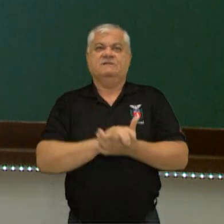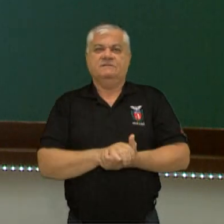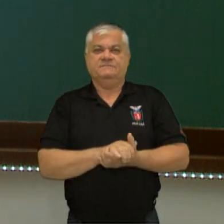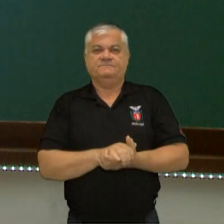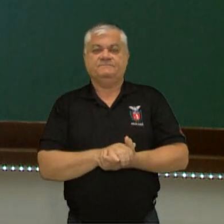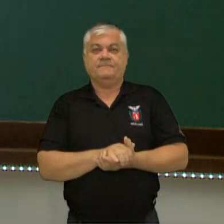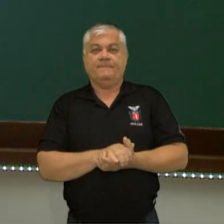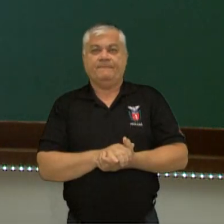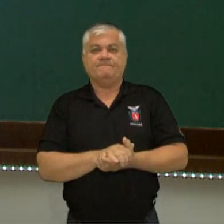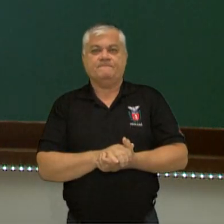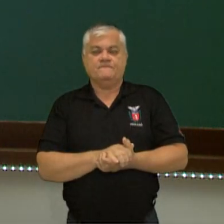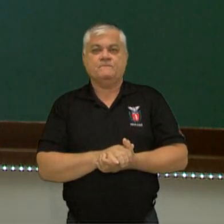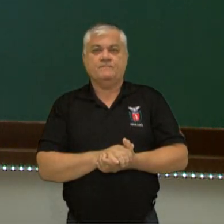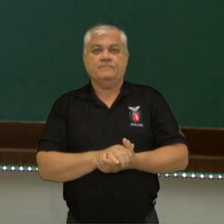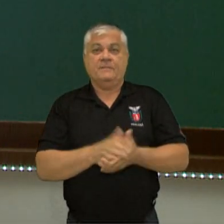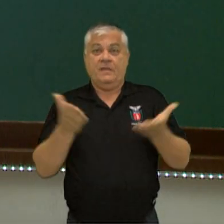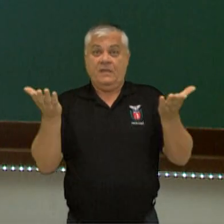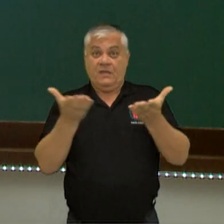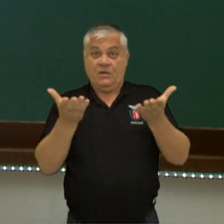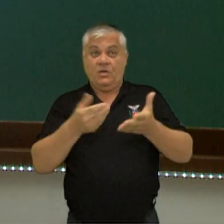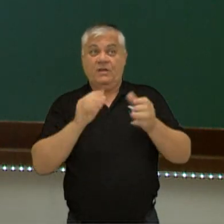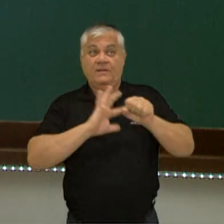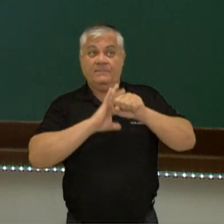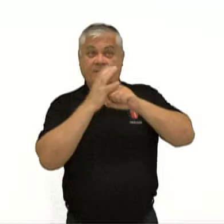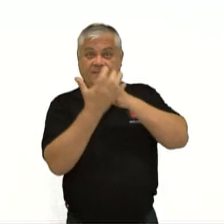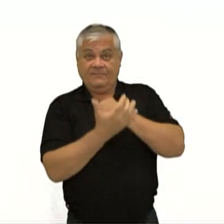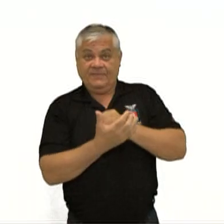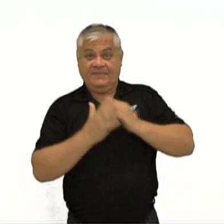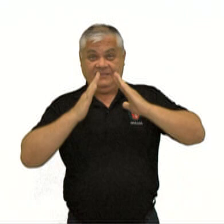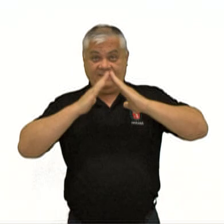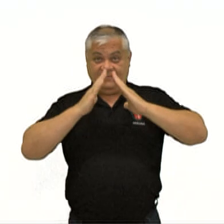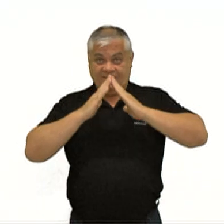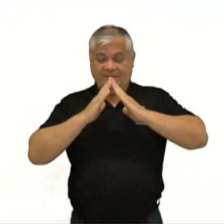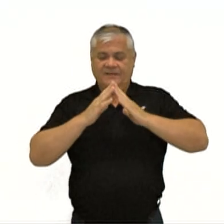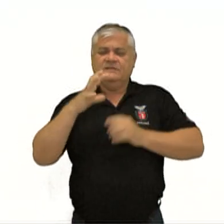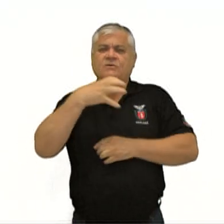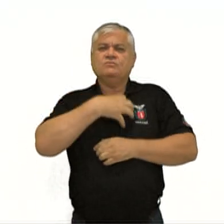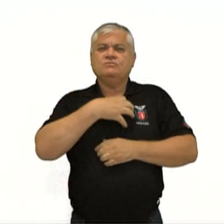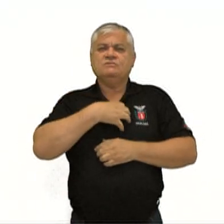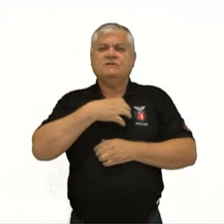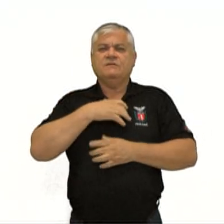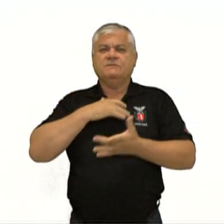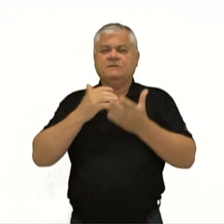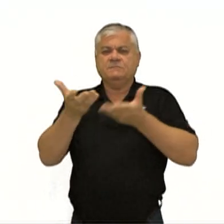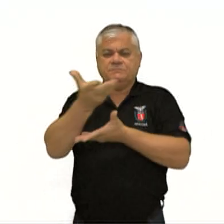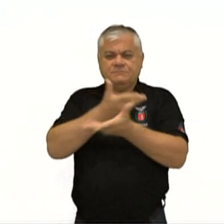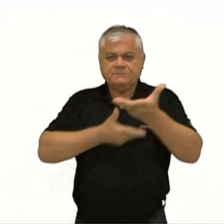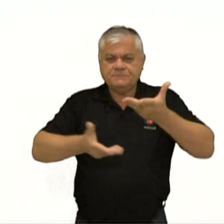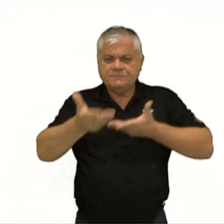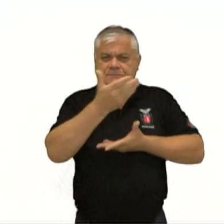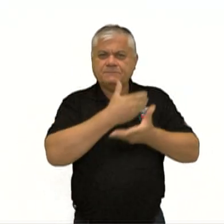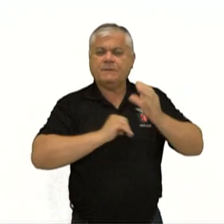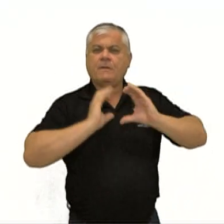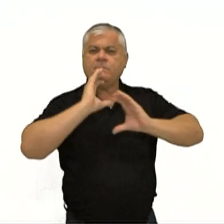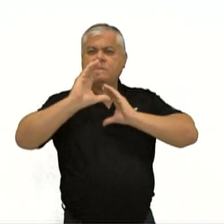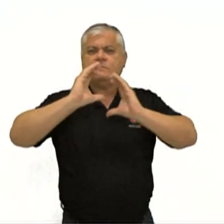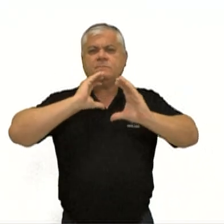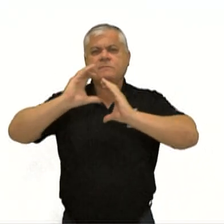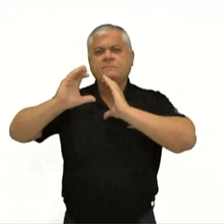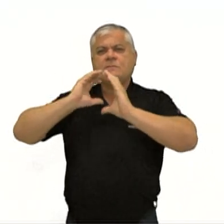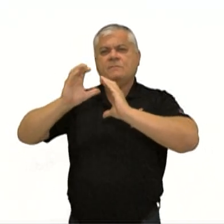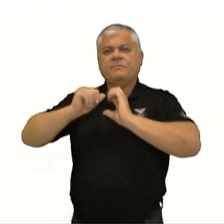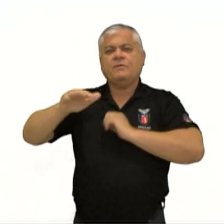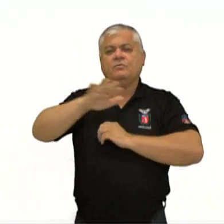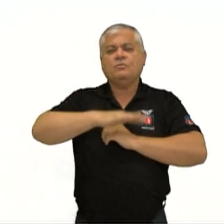religiosidade. Nos tempos de pandemia e isolamento social, as formas de interação têm sido absorvidas nos terreiros para